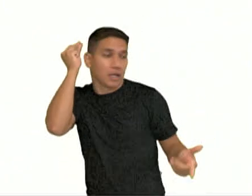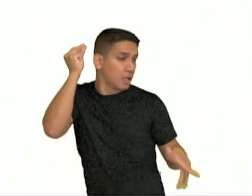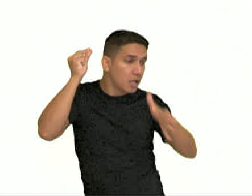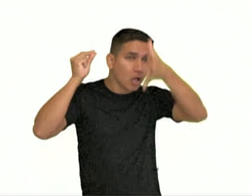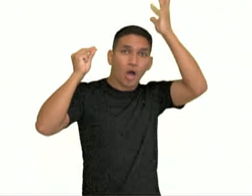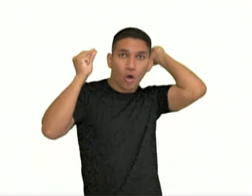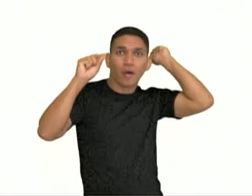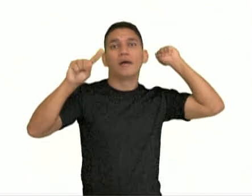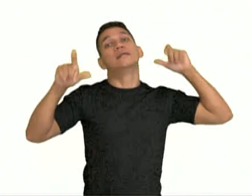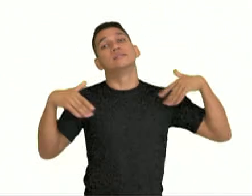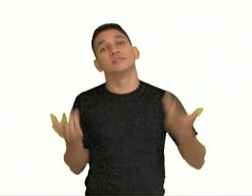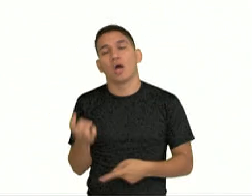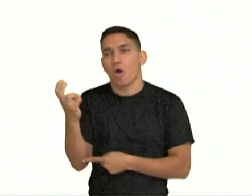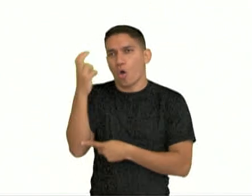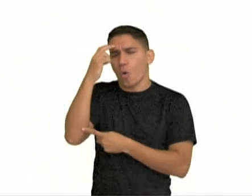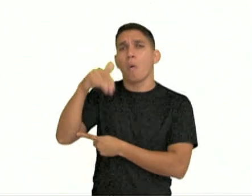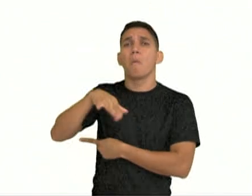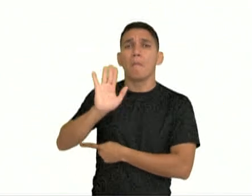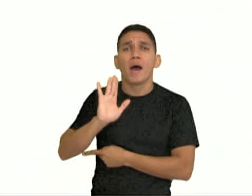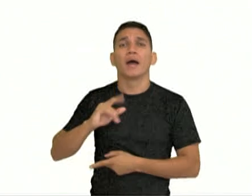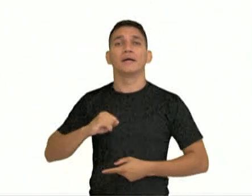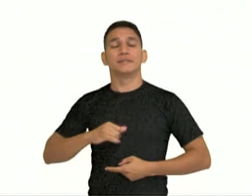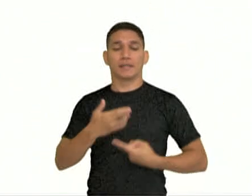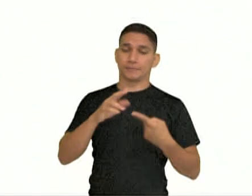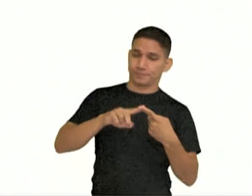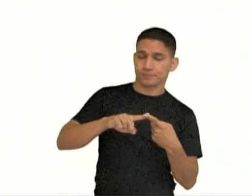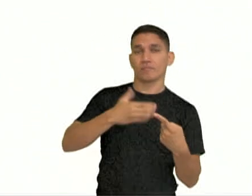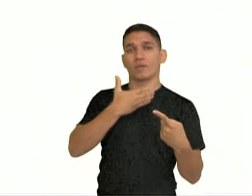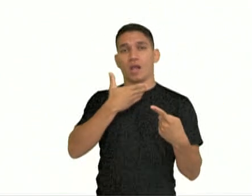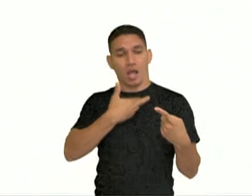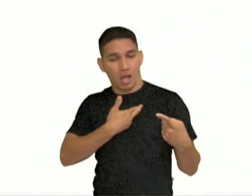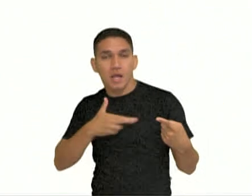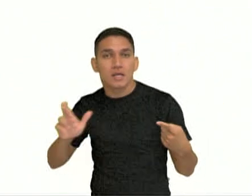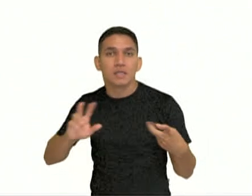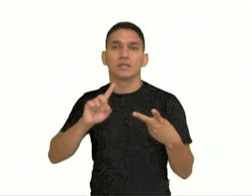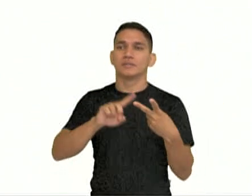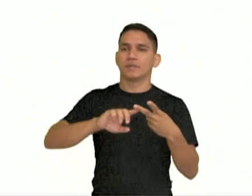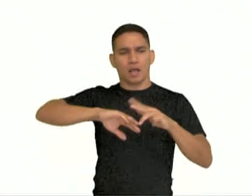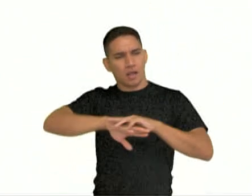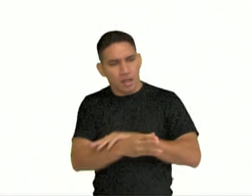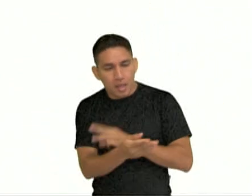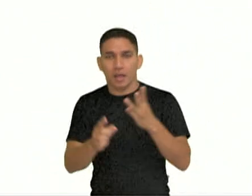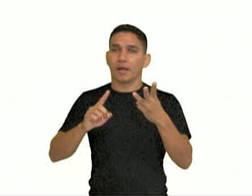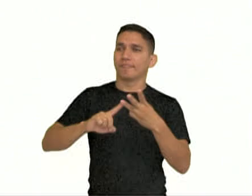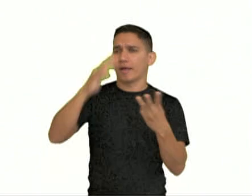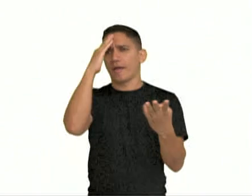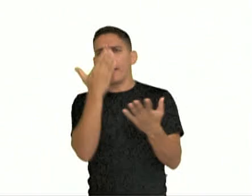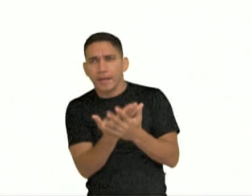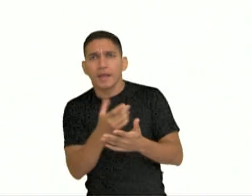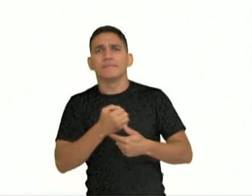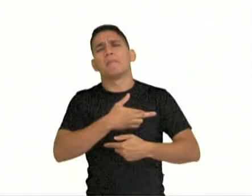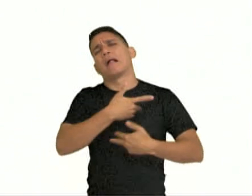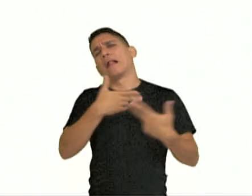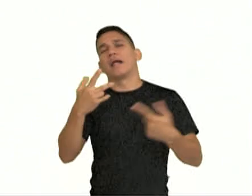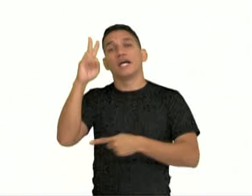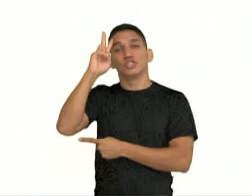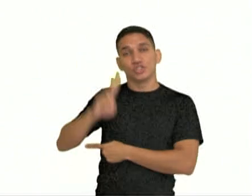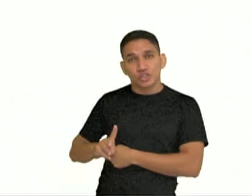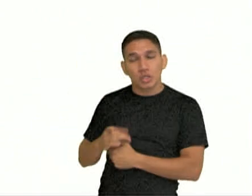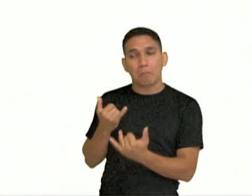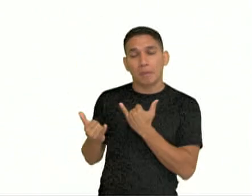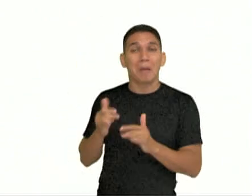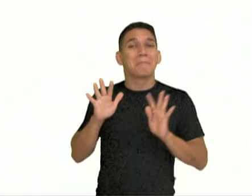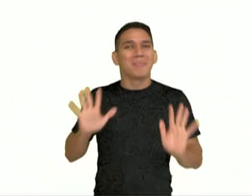mais baseada na sua religião, nas suas crenças, nos seus hábitos, na sua história em comum. Mas eles não tinham essa